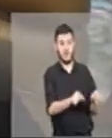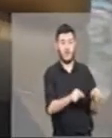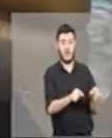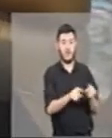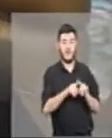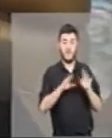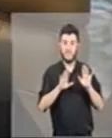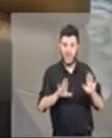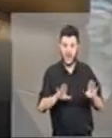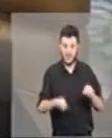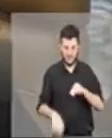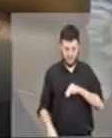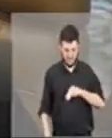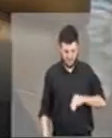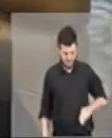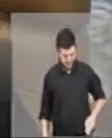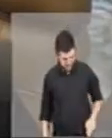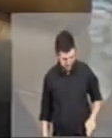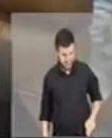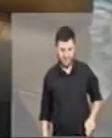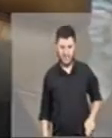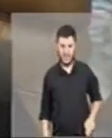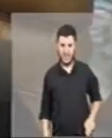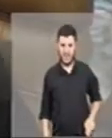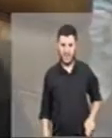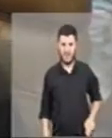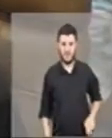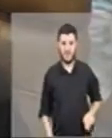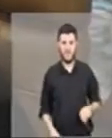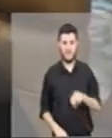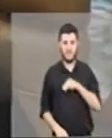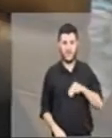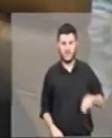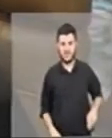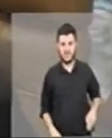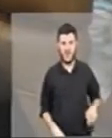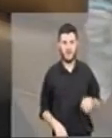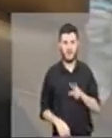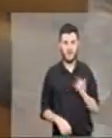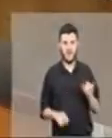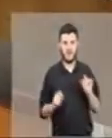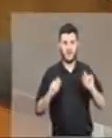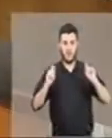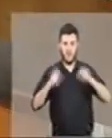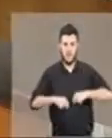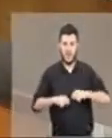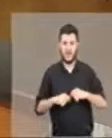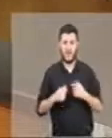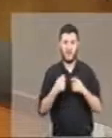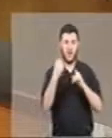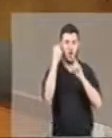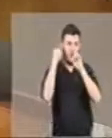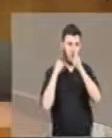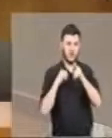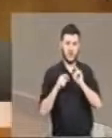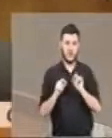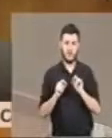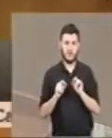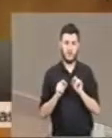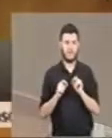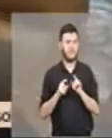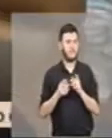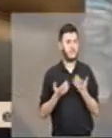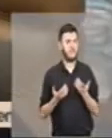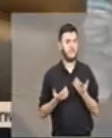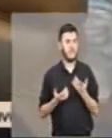magistrado de primeira instância, de competência para ordenar essas medidas restritivas de